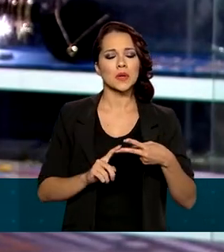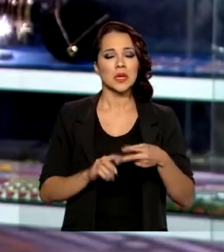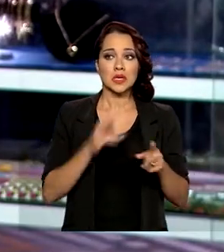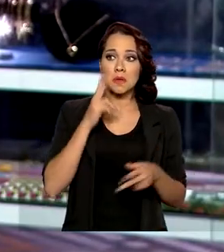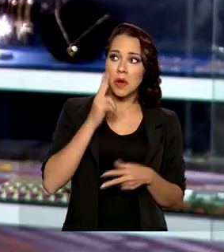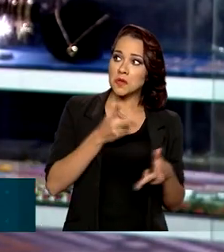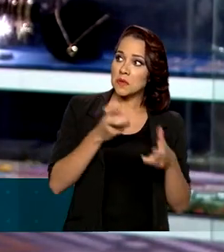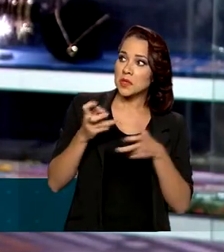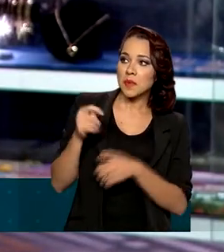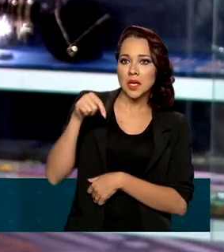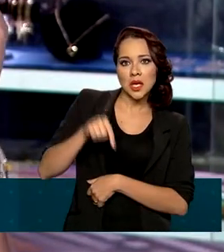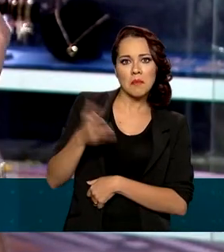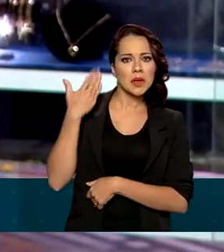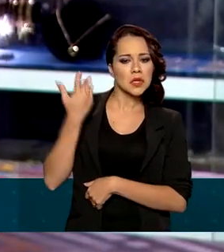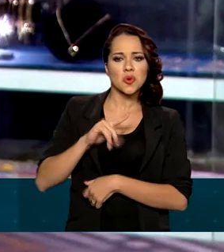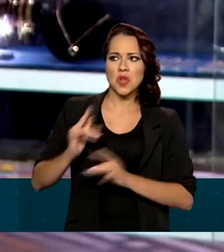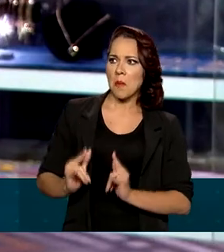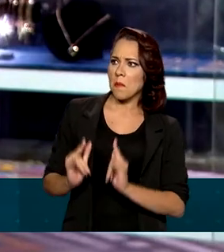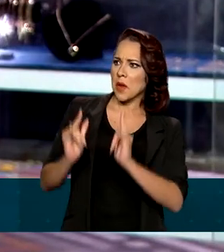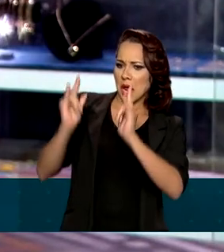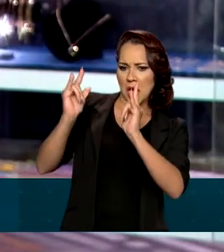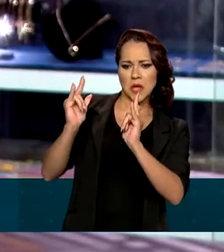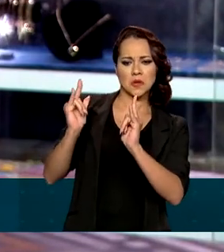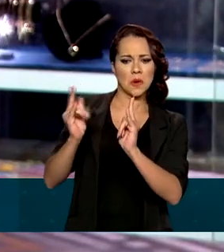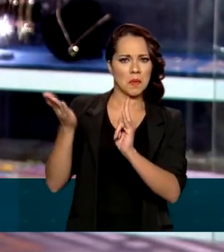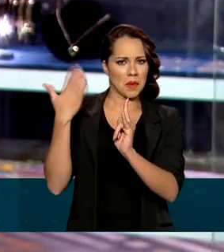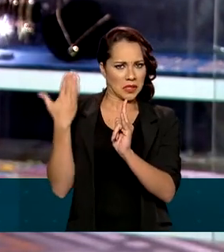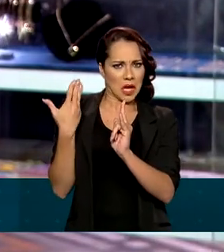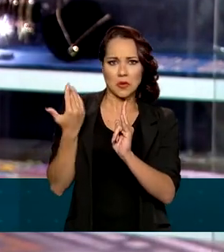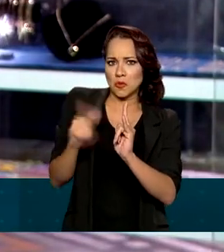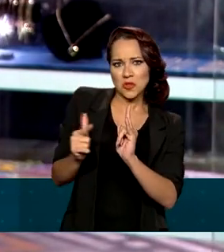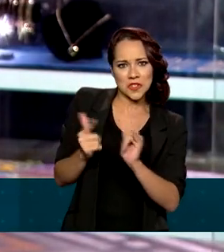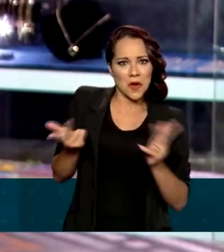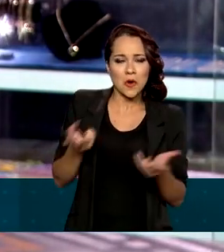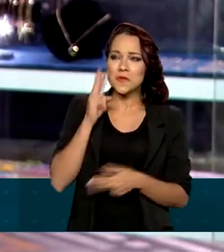Você pode ver que aqui não existia nenhum prédio desses que tem hoje.